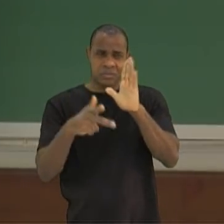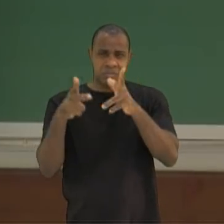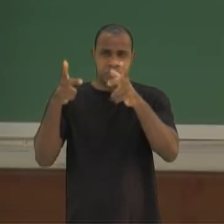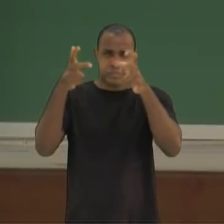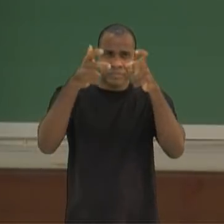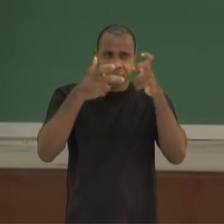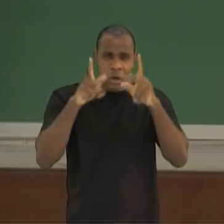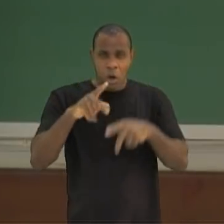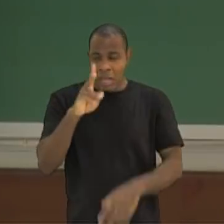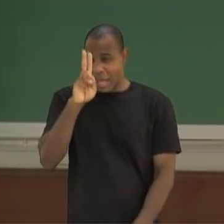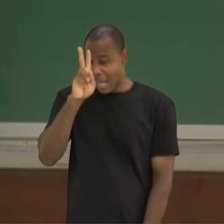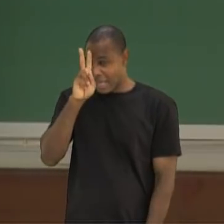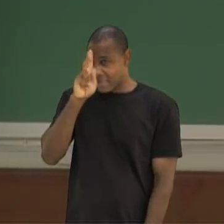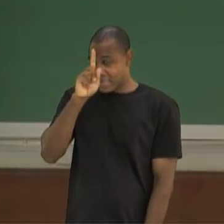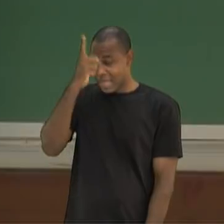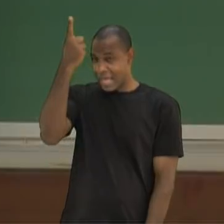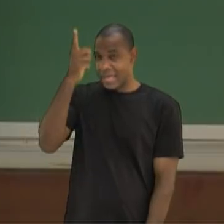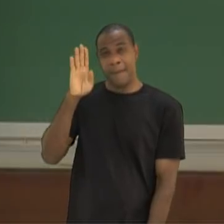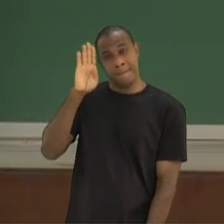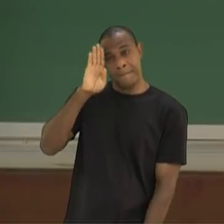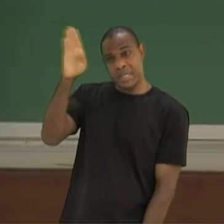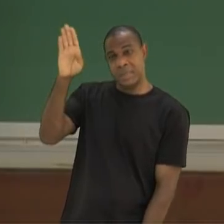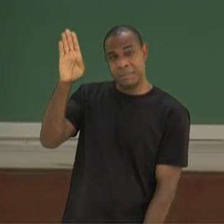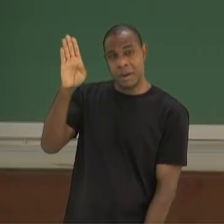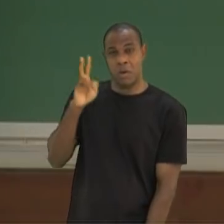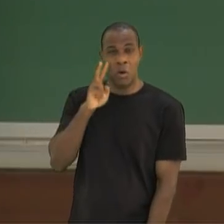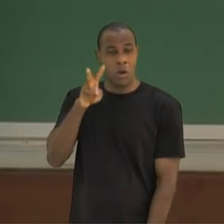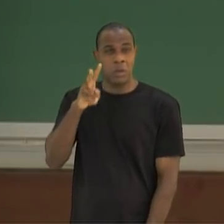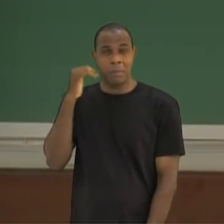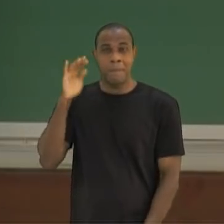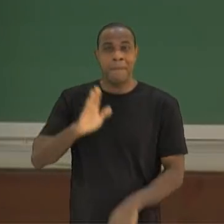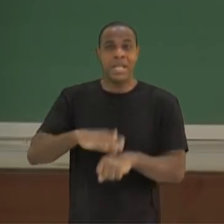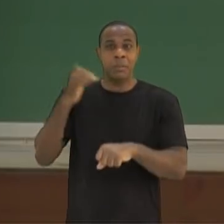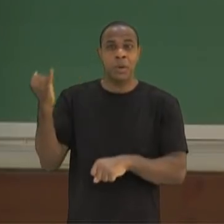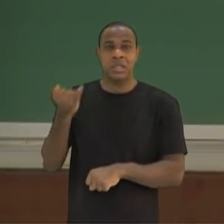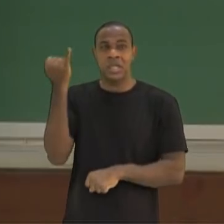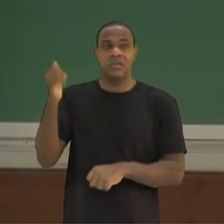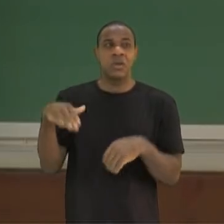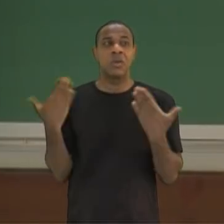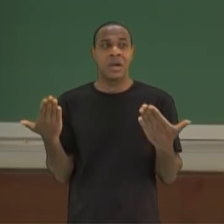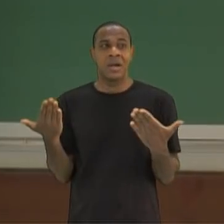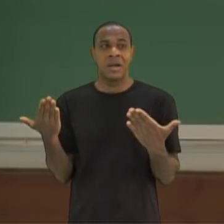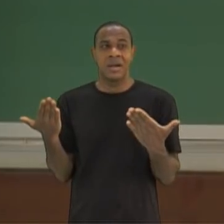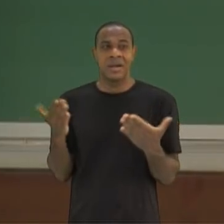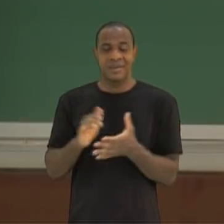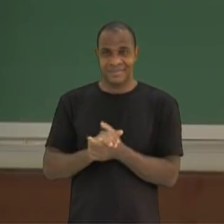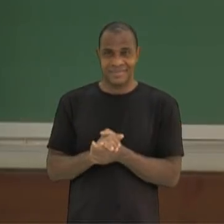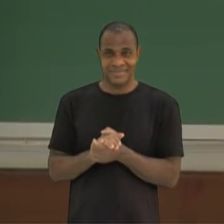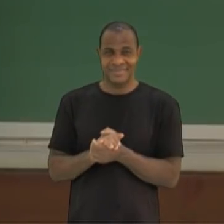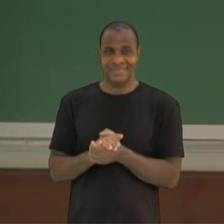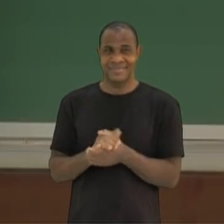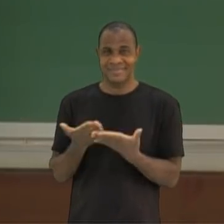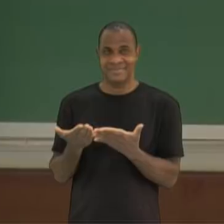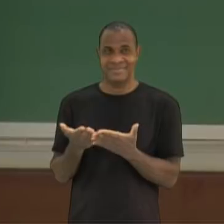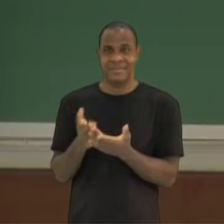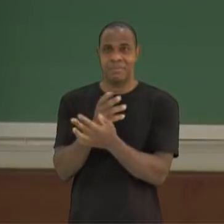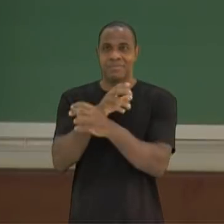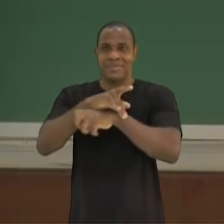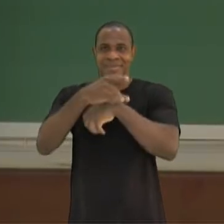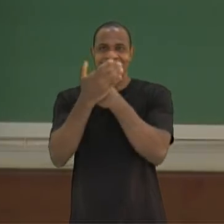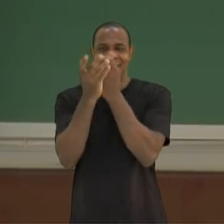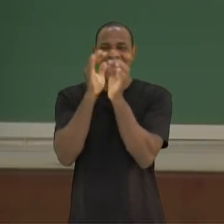Olha a ideia central. O que a gente está falando? O que é o mais importante aqui? A definição do que é essa coreografia,